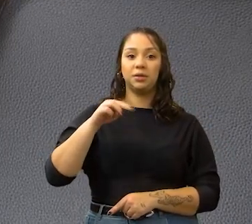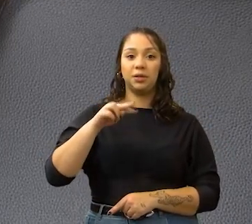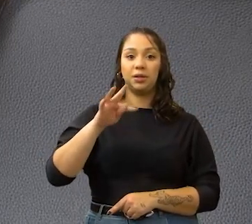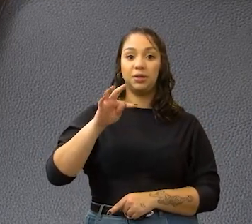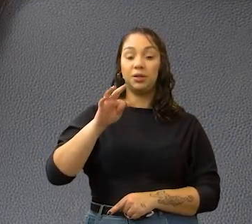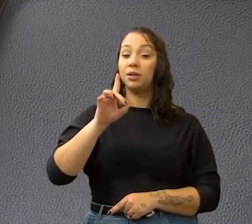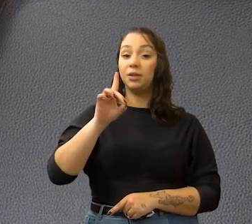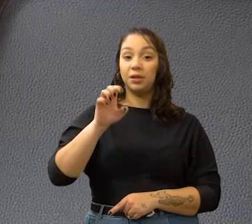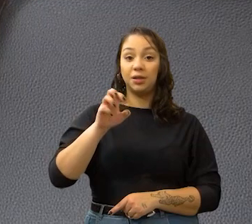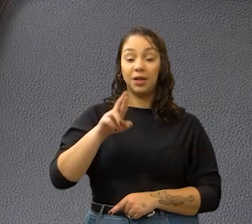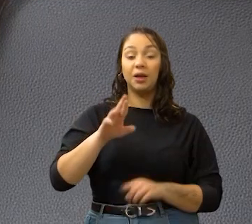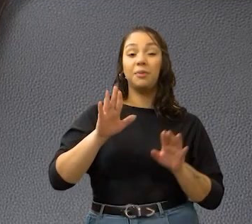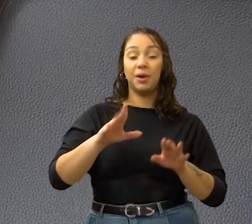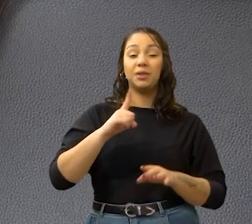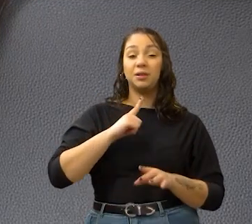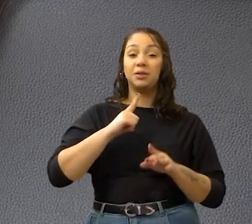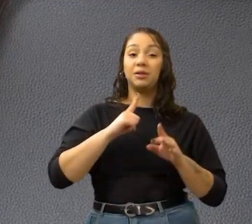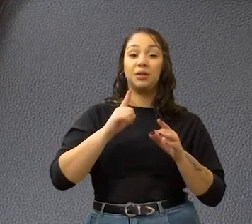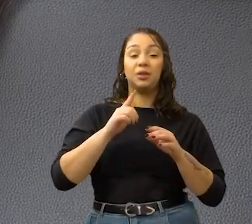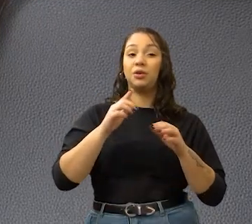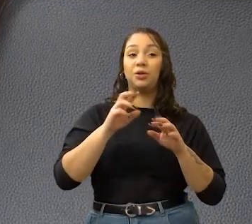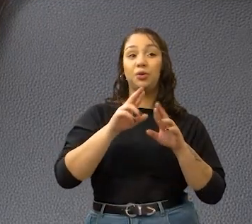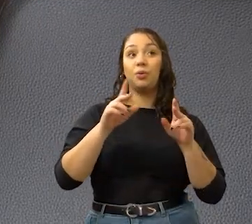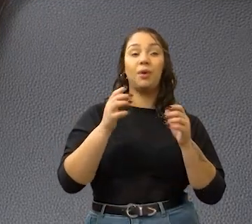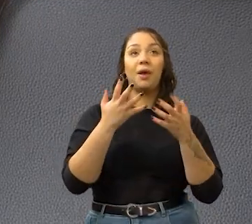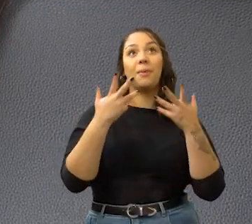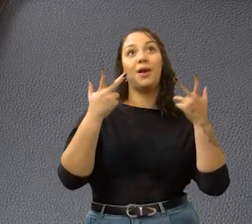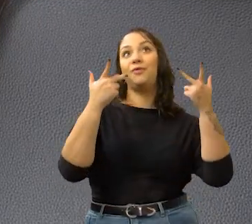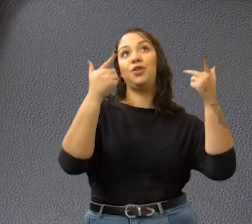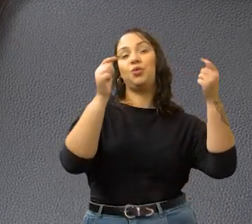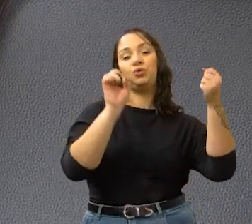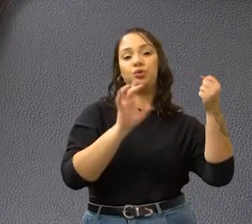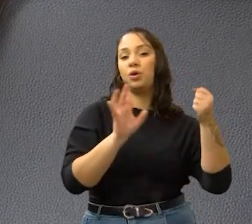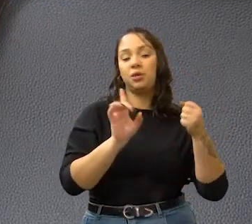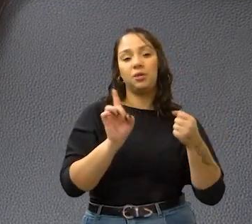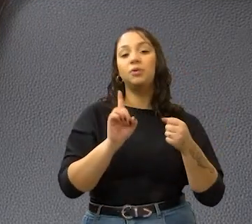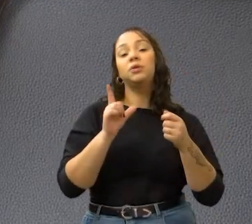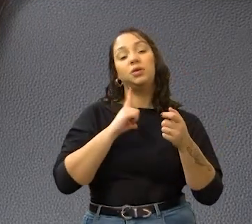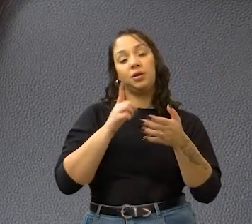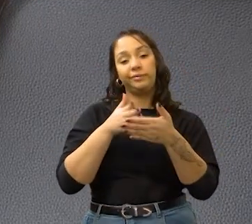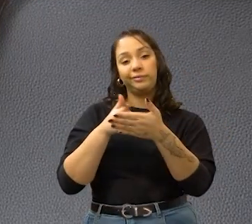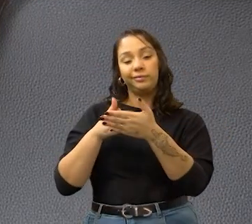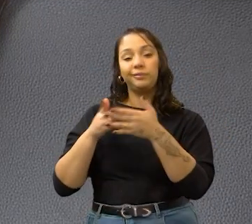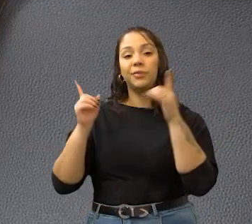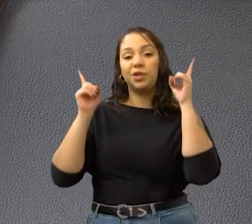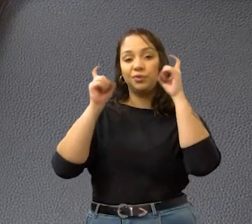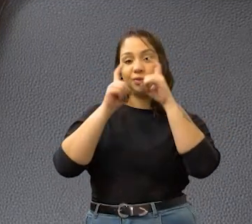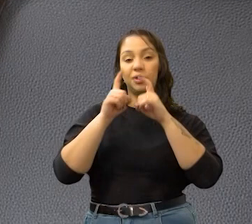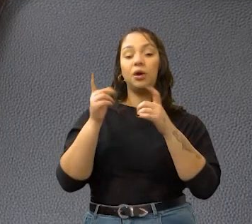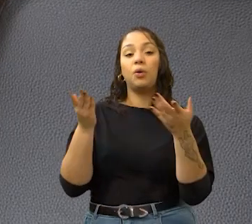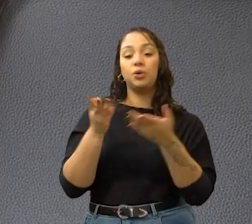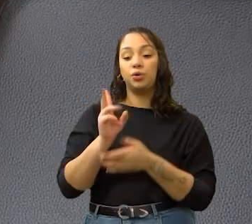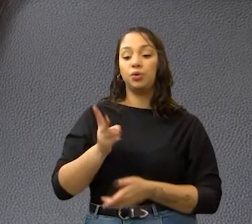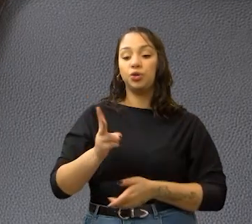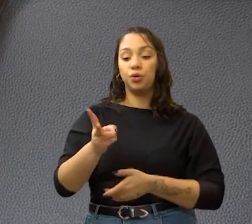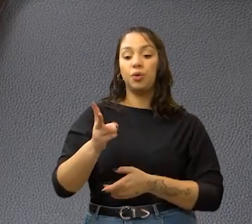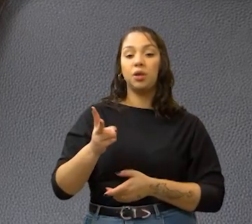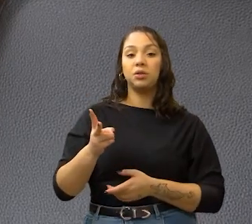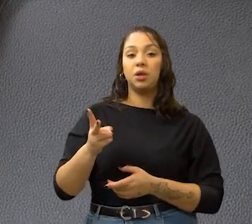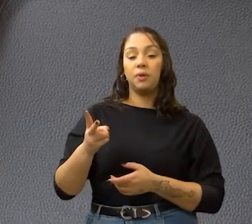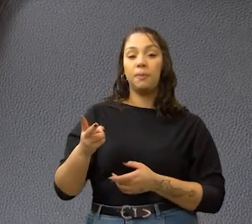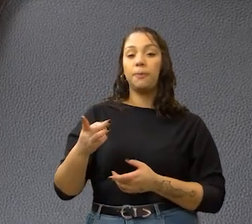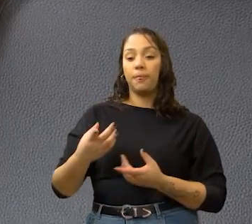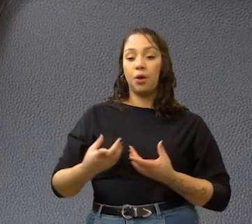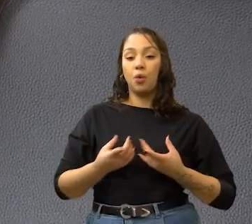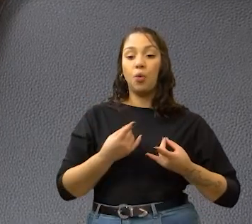está tendo algumas dificuldades, de novo, na garantia dos direitos, né? Então, a questão da continuidade da terapia hormonal